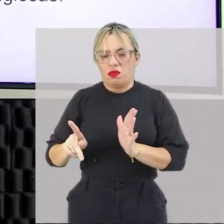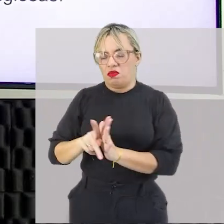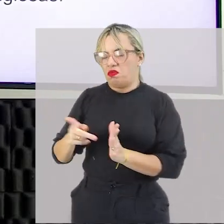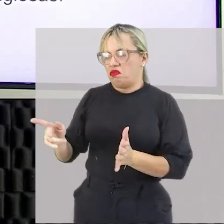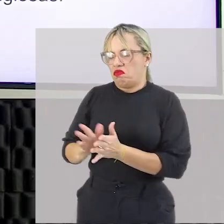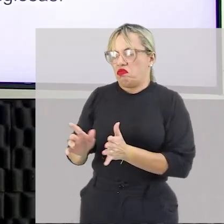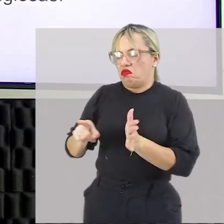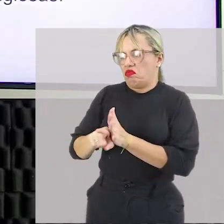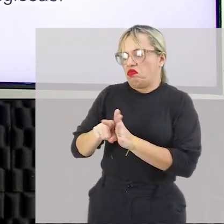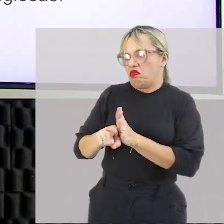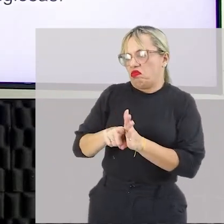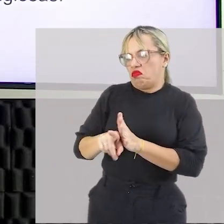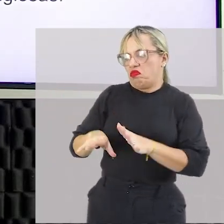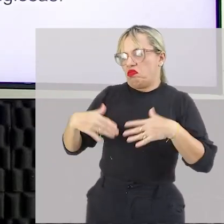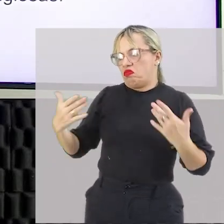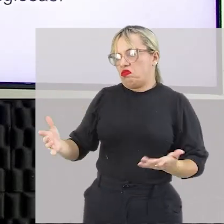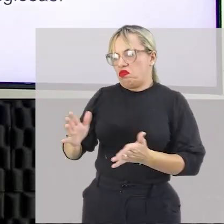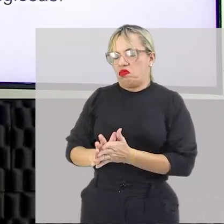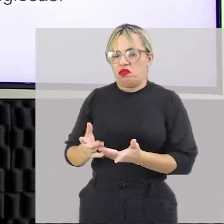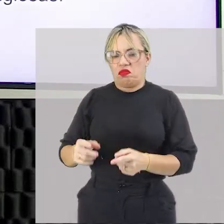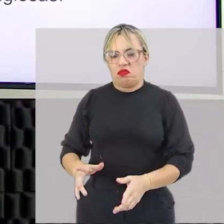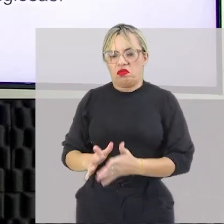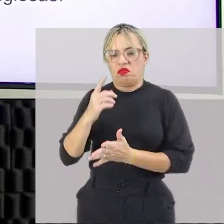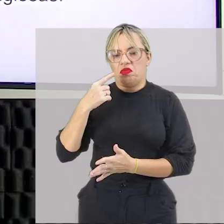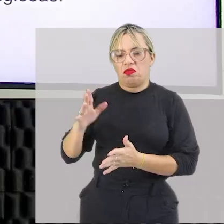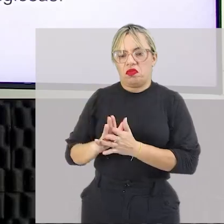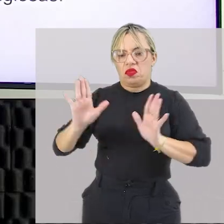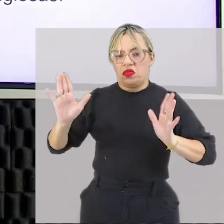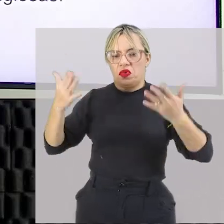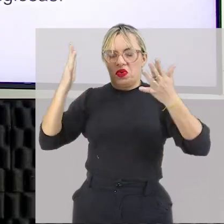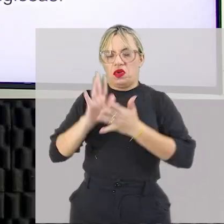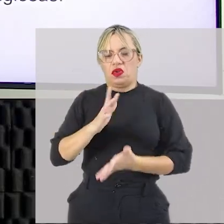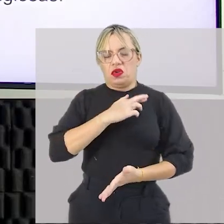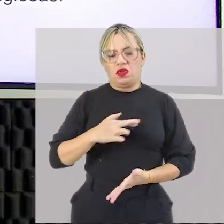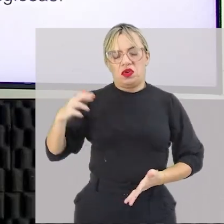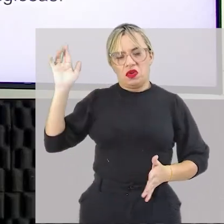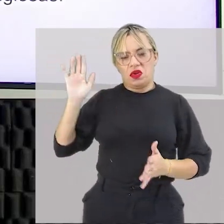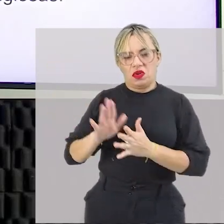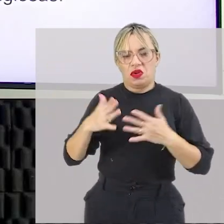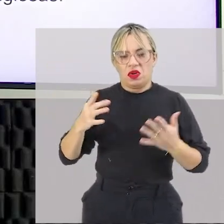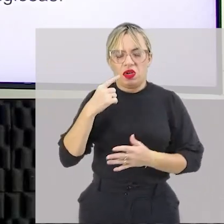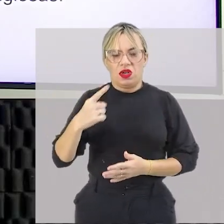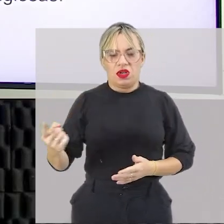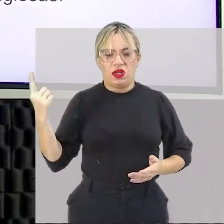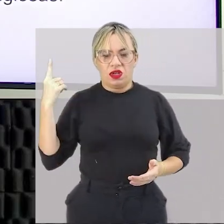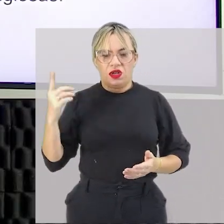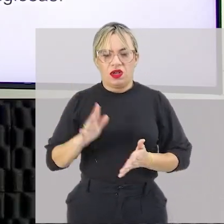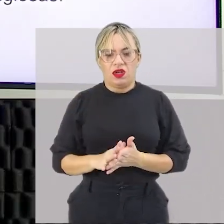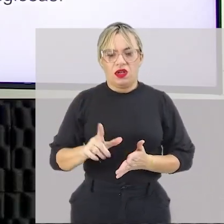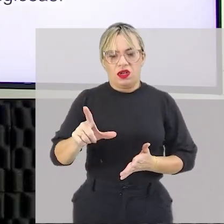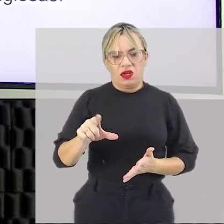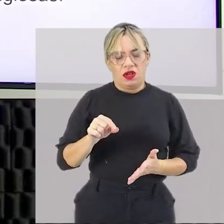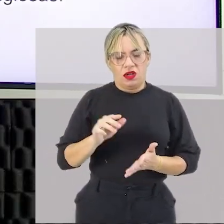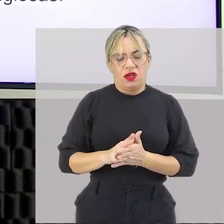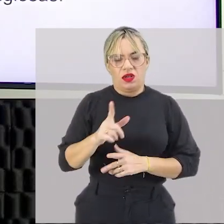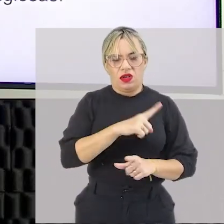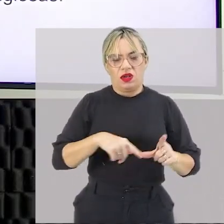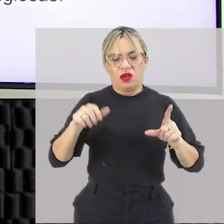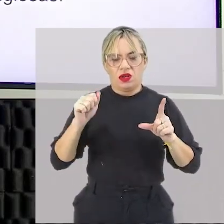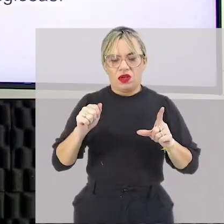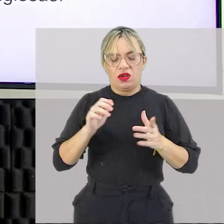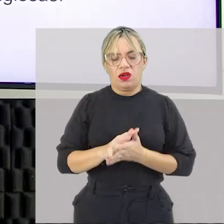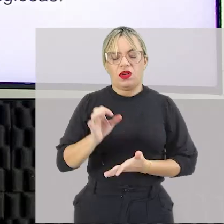uma pesquisa mais apurada de celebrações religiosas, ok? Então a gente vai marcar a letra A, vamos ver se está correta a letra A.